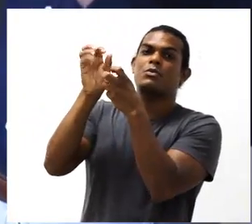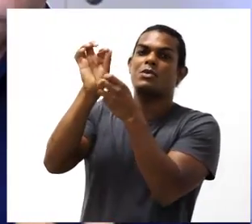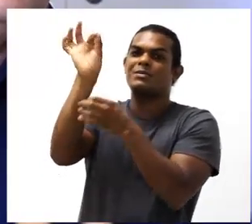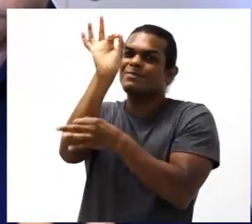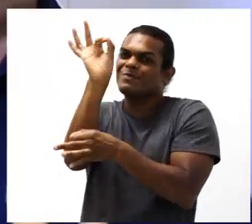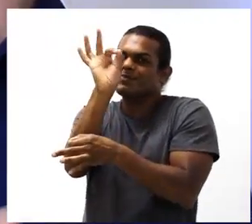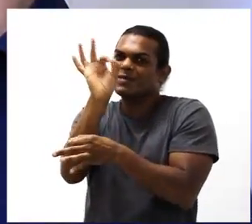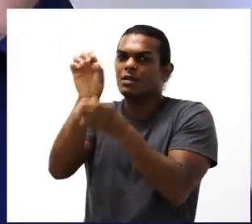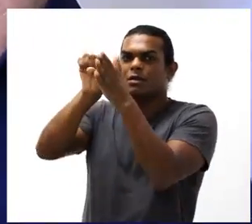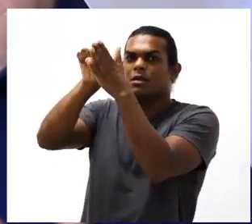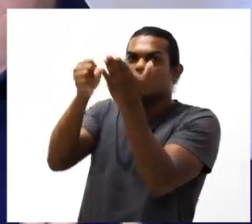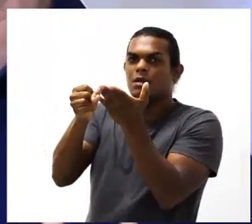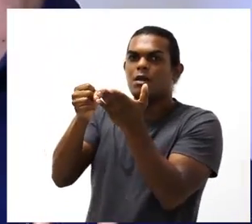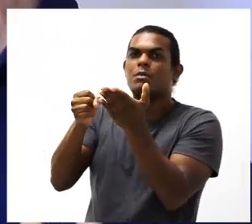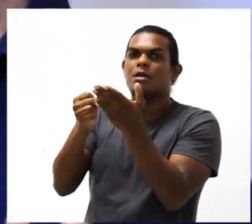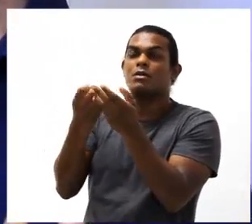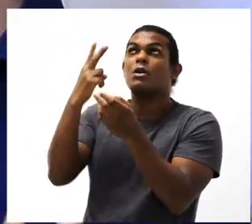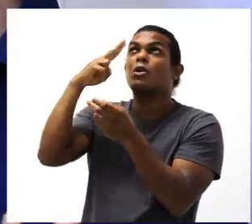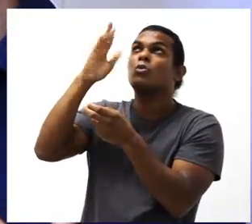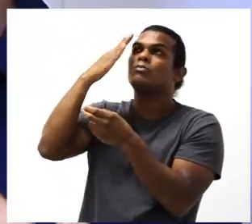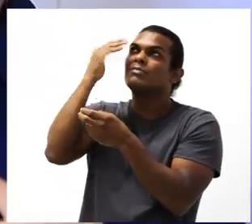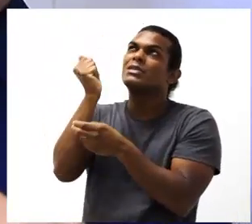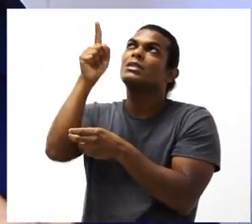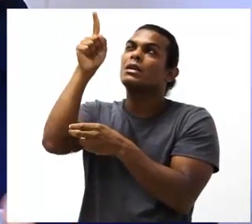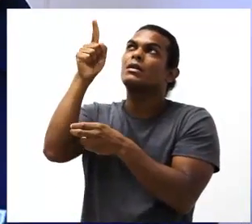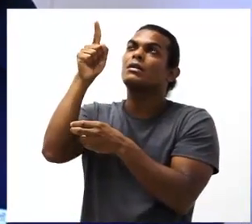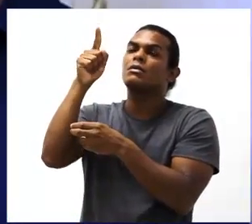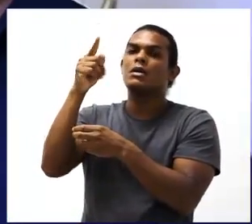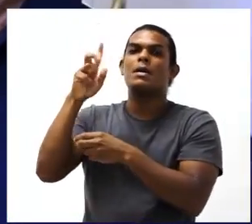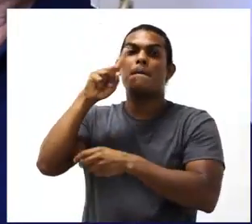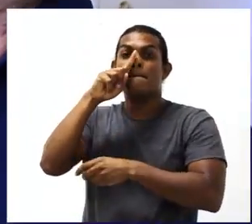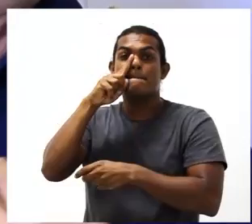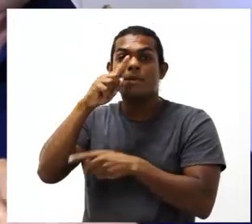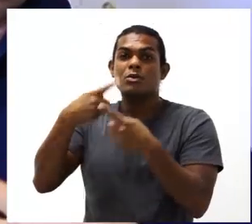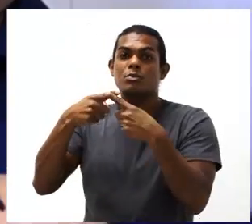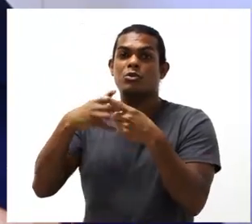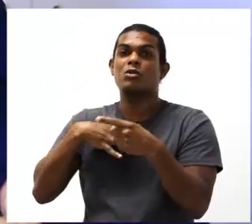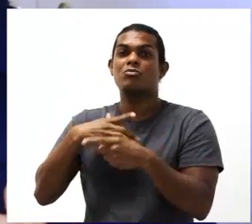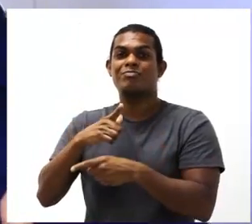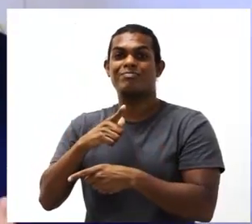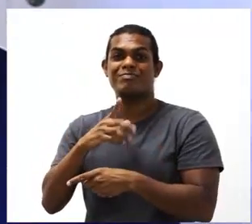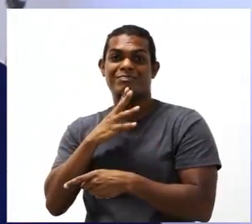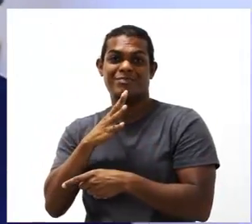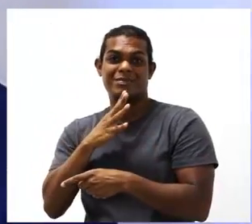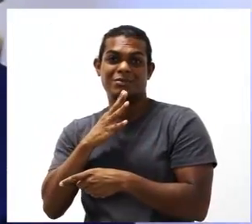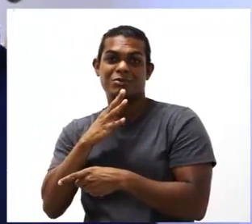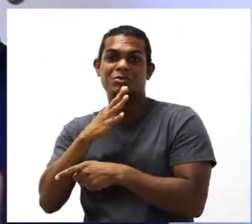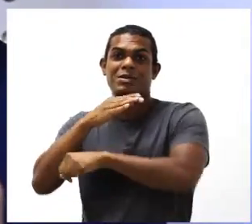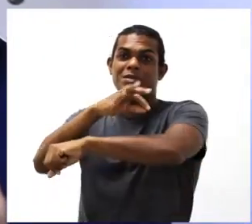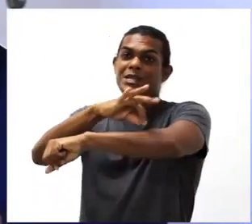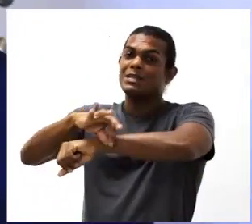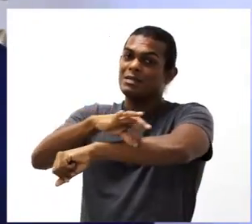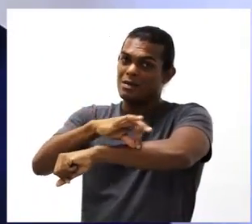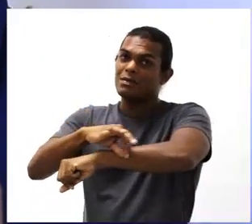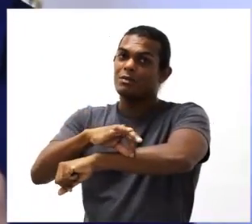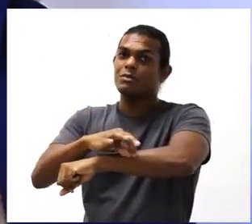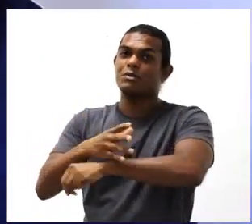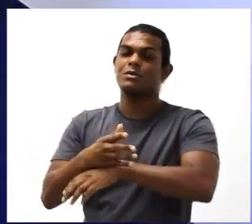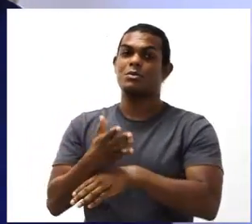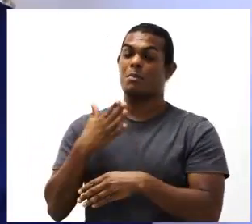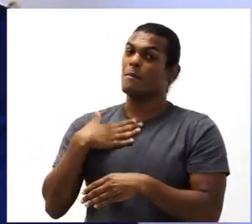tenho conhecimento de engenharia, eu posso achar que isso é perigoso ou não. O conhecimento fez que aquele dado ali virasse uma informação perigosa,